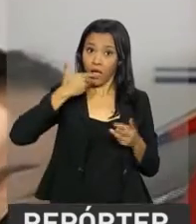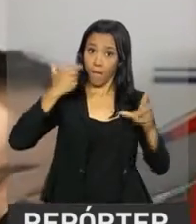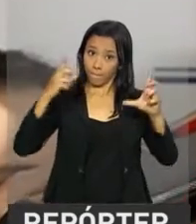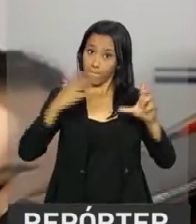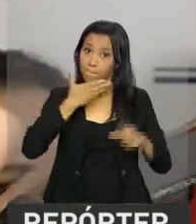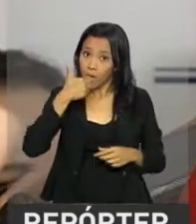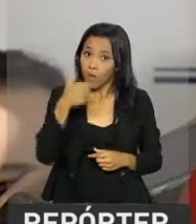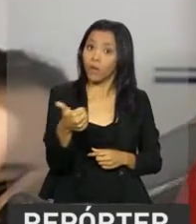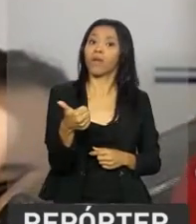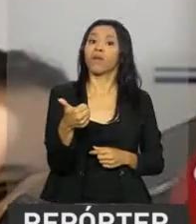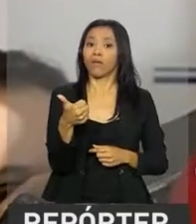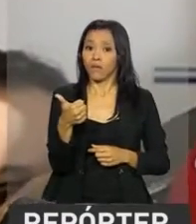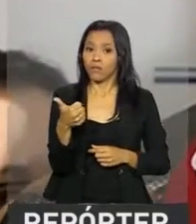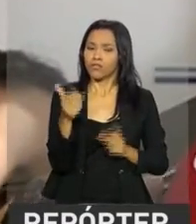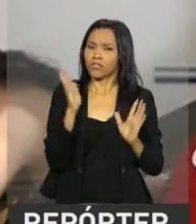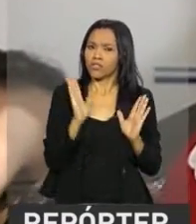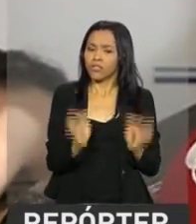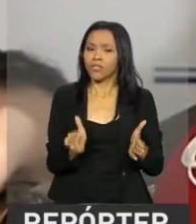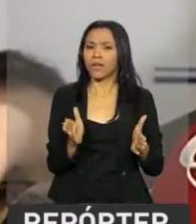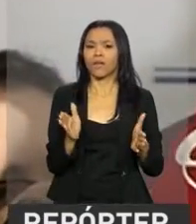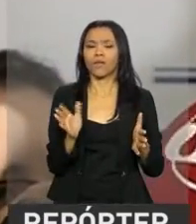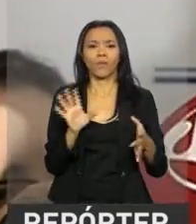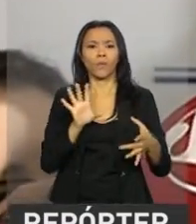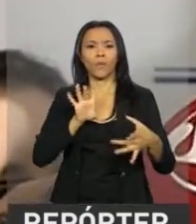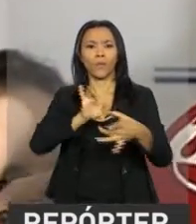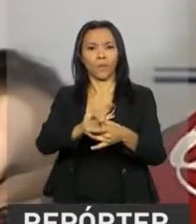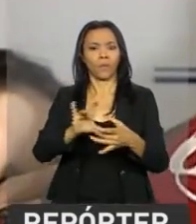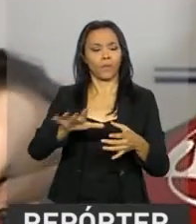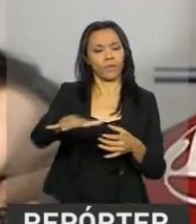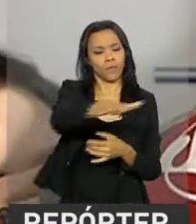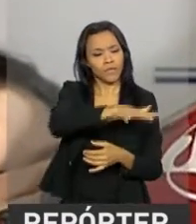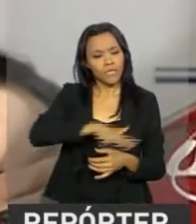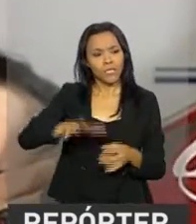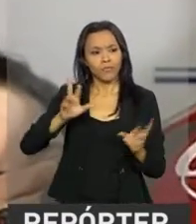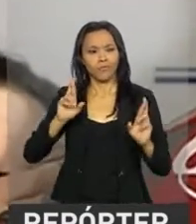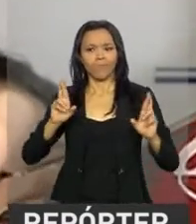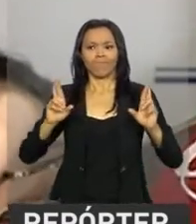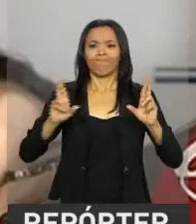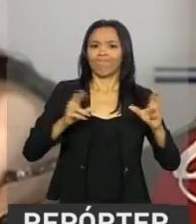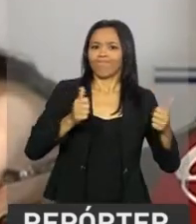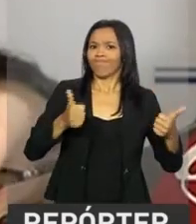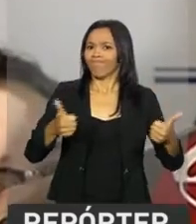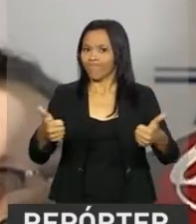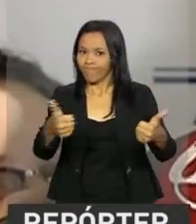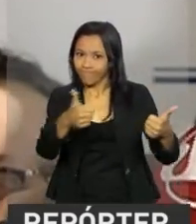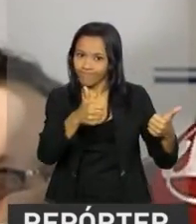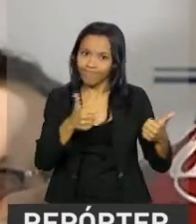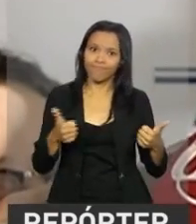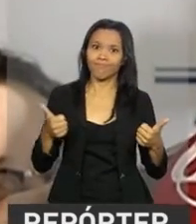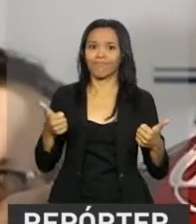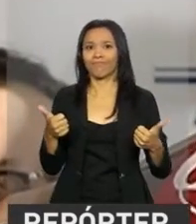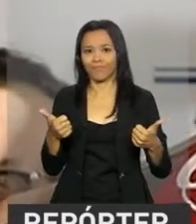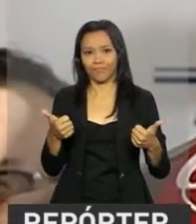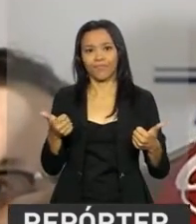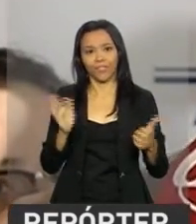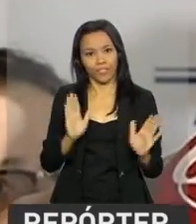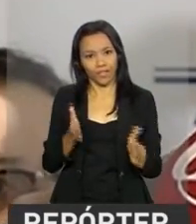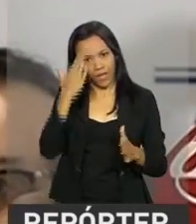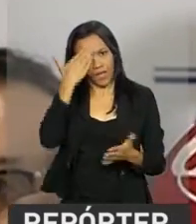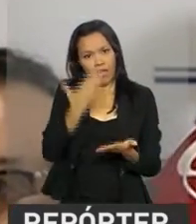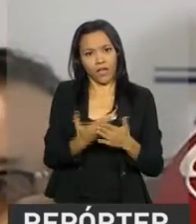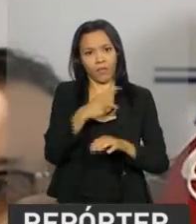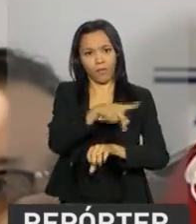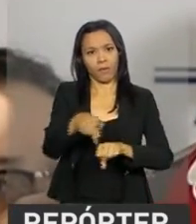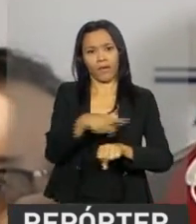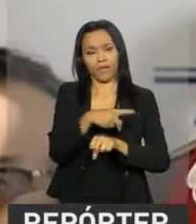né? Então já há um ambiente de expectativas, de projeções, de perspectivas do país